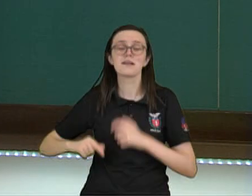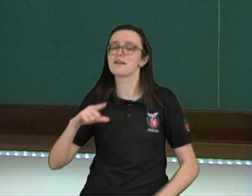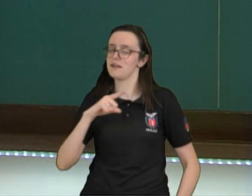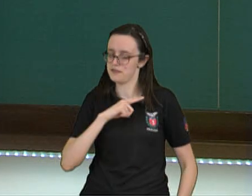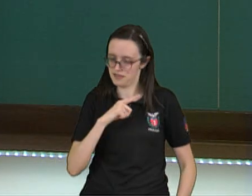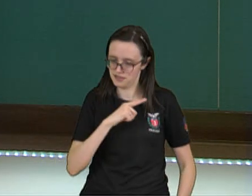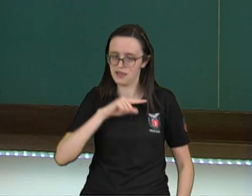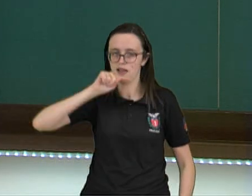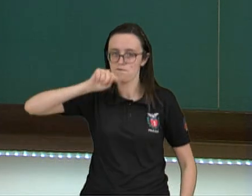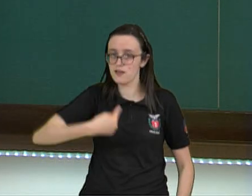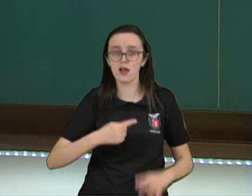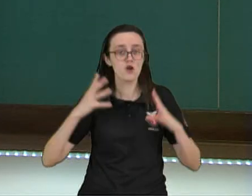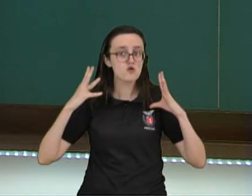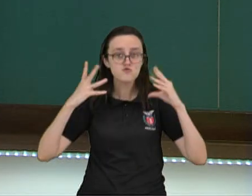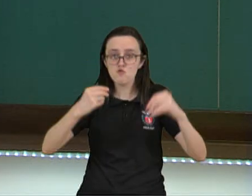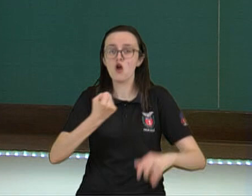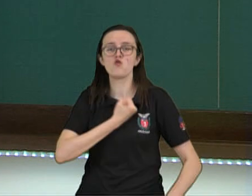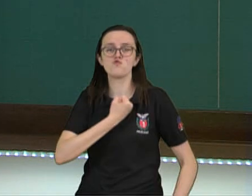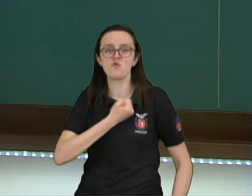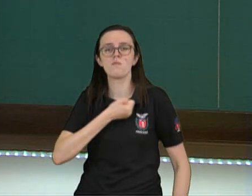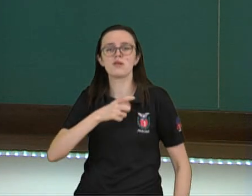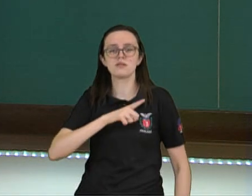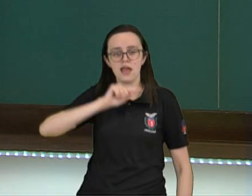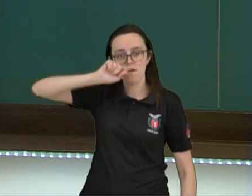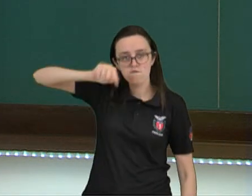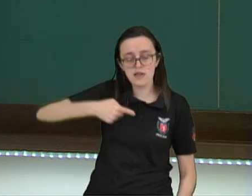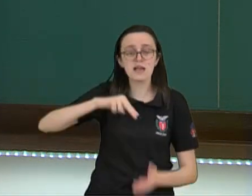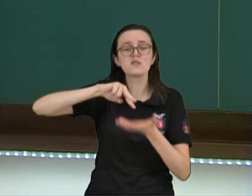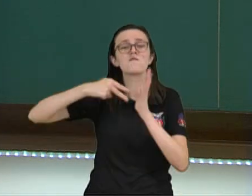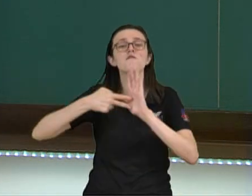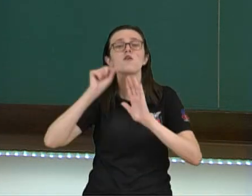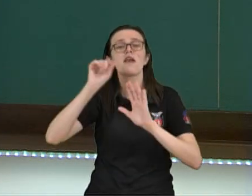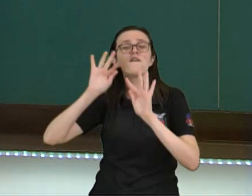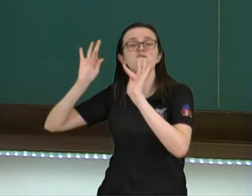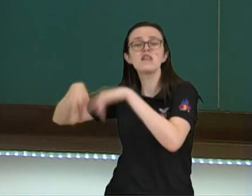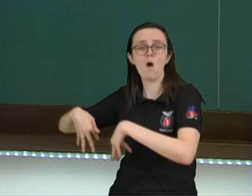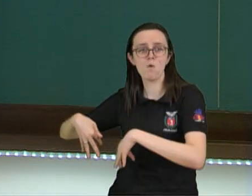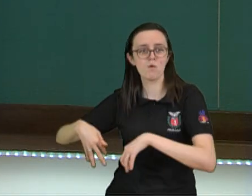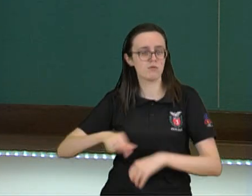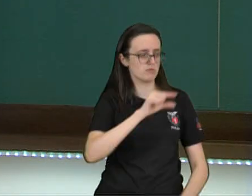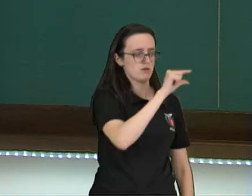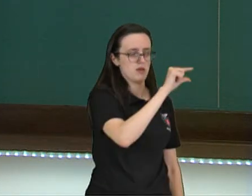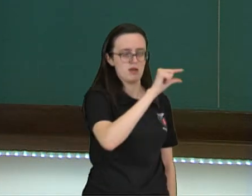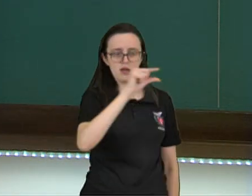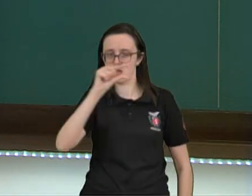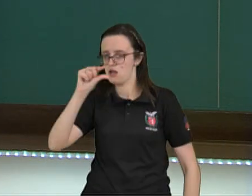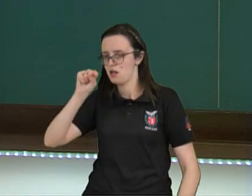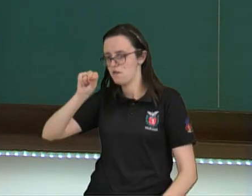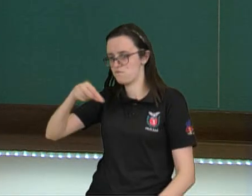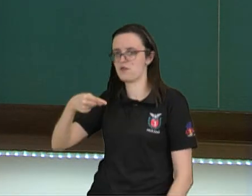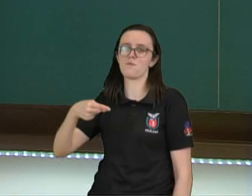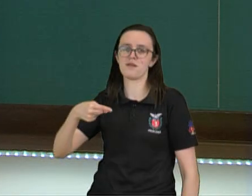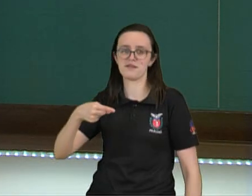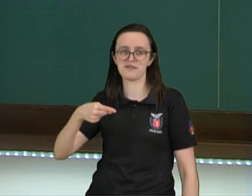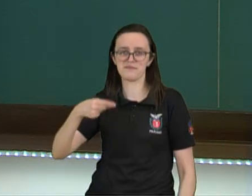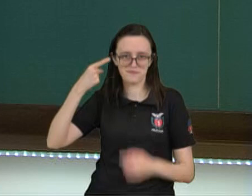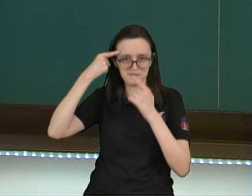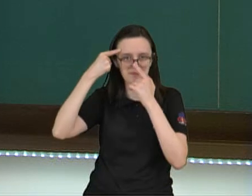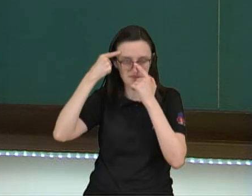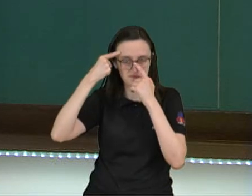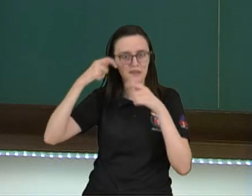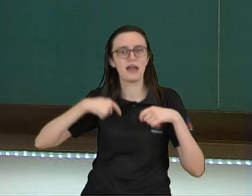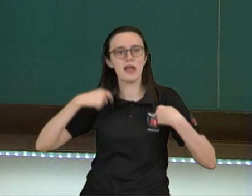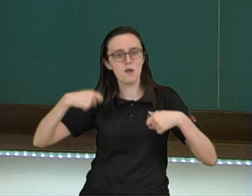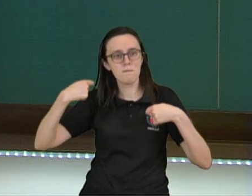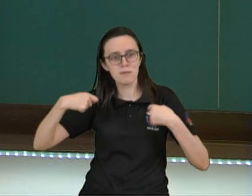Tem sim. Todo número tem vírgula, quando não aparece está no final, ok? Então a vírgula está no final e eu preciso caminhar com essa vírgula